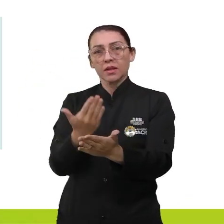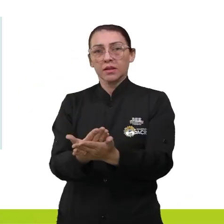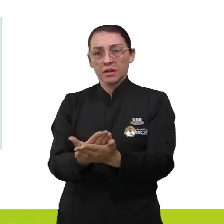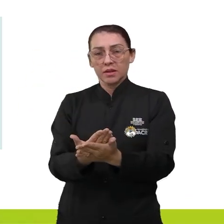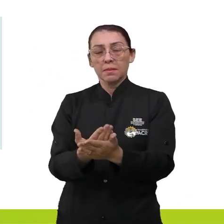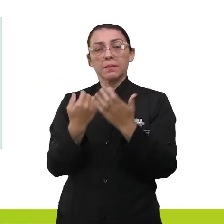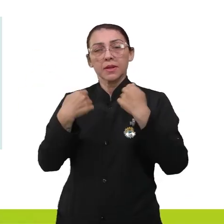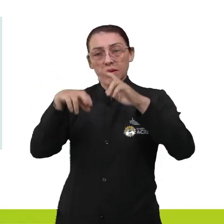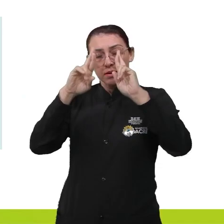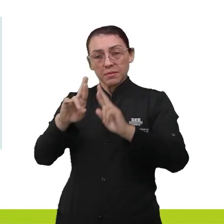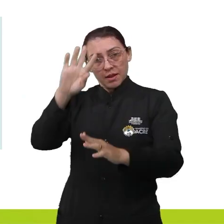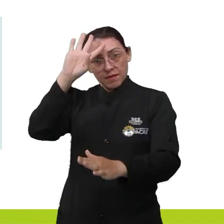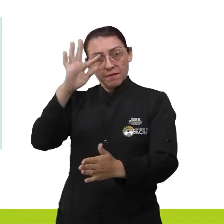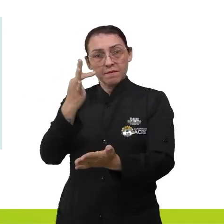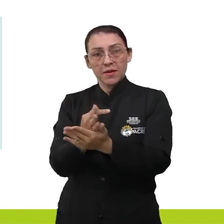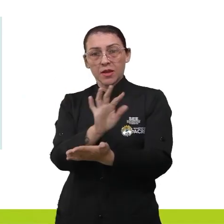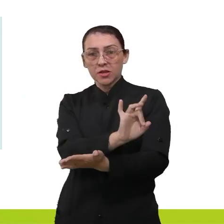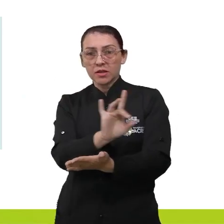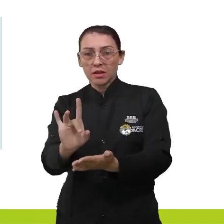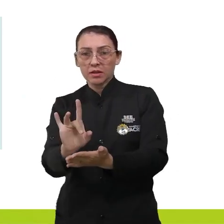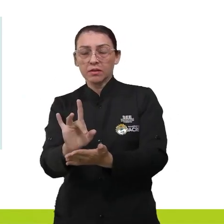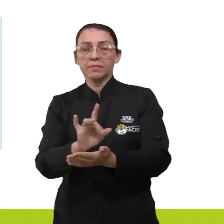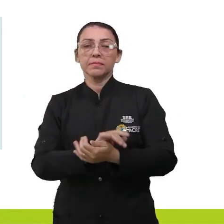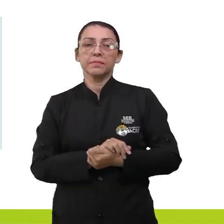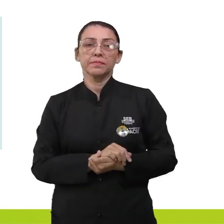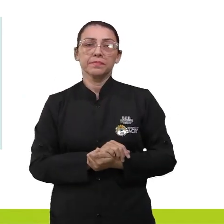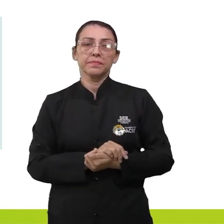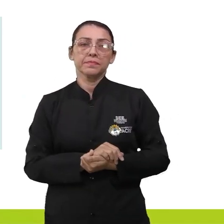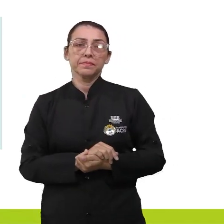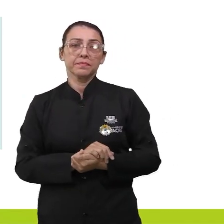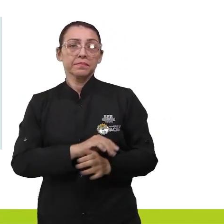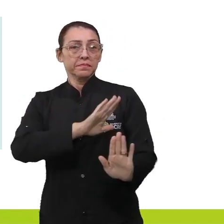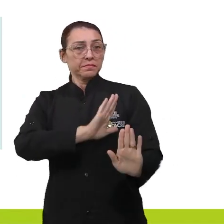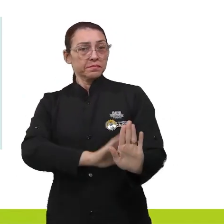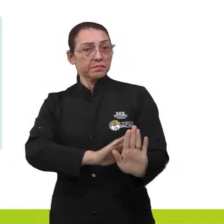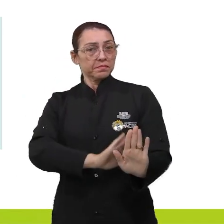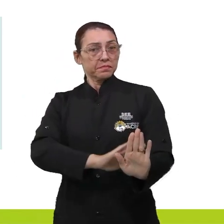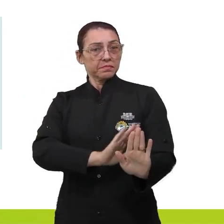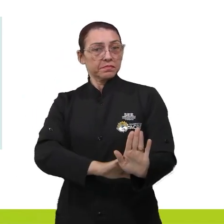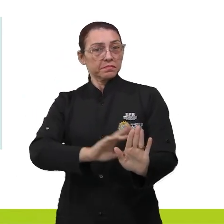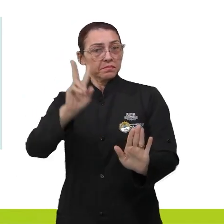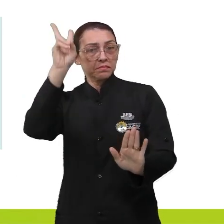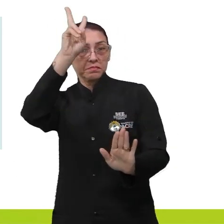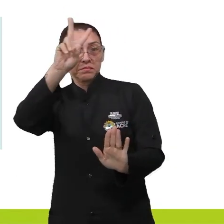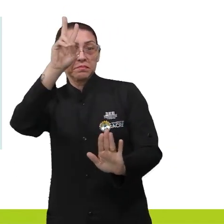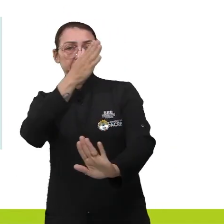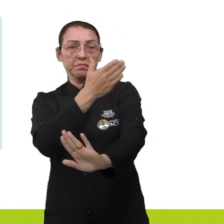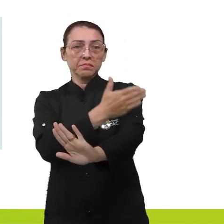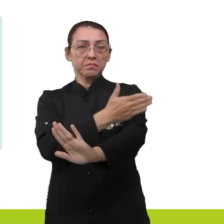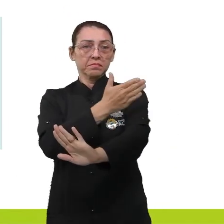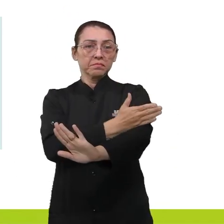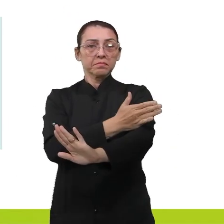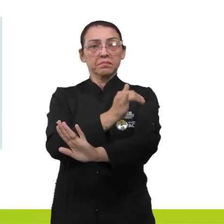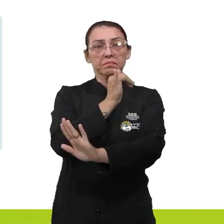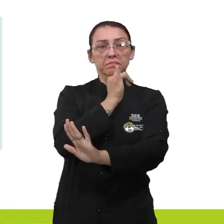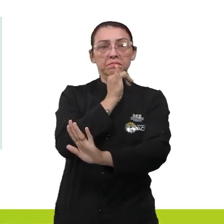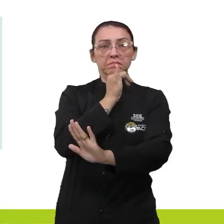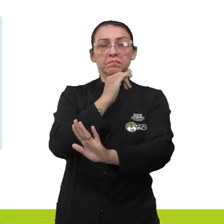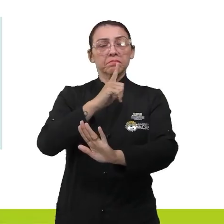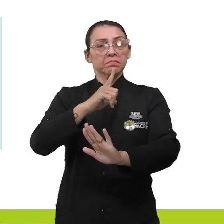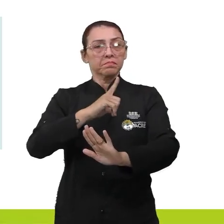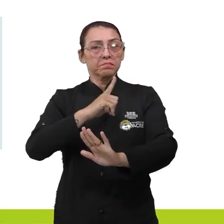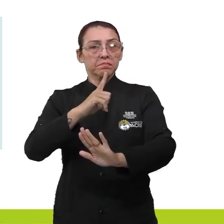temos que respeitar a fé de cada um. A intolerância religiosa é algo histórico. Na Idade Média, por